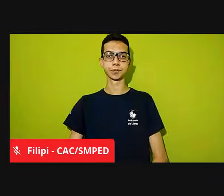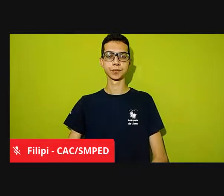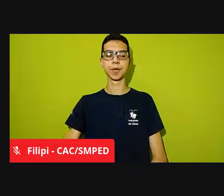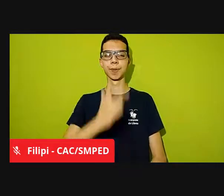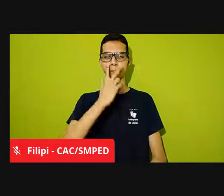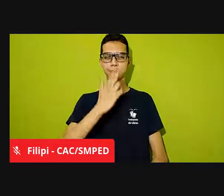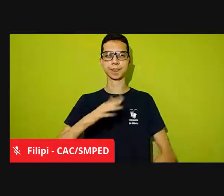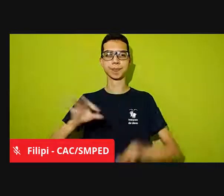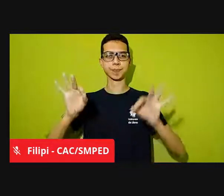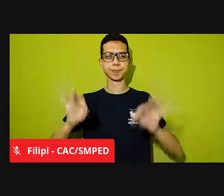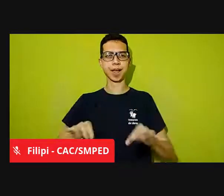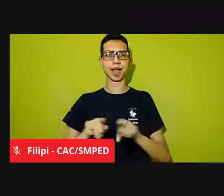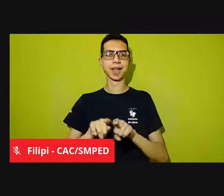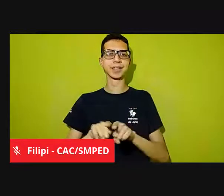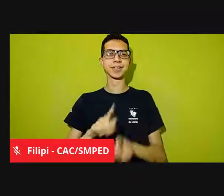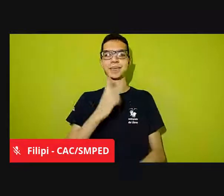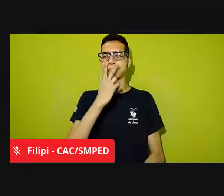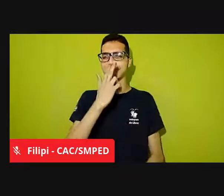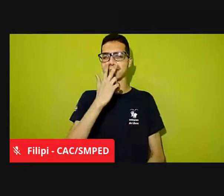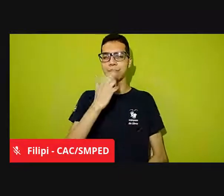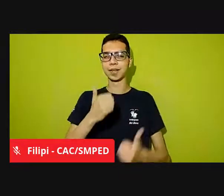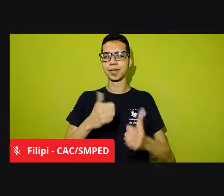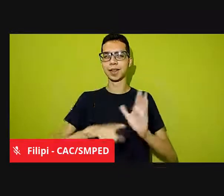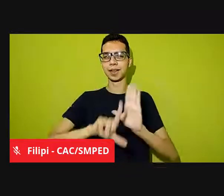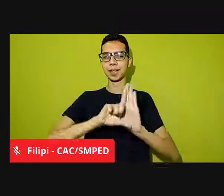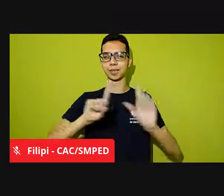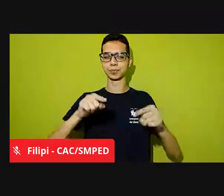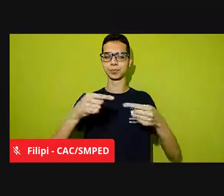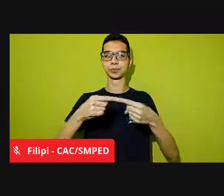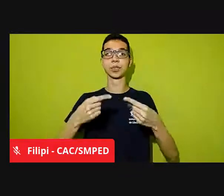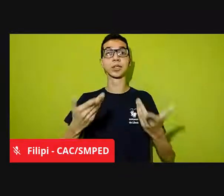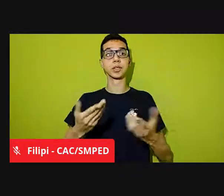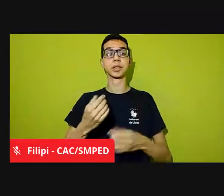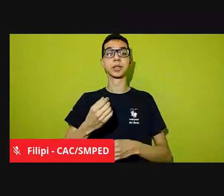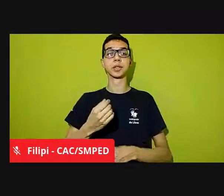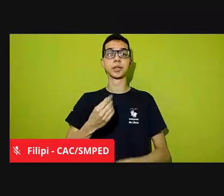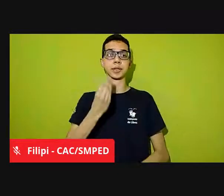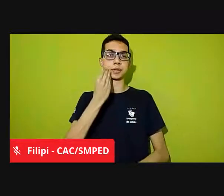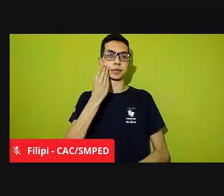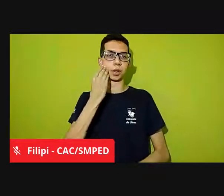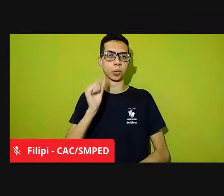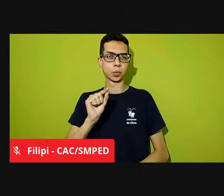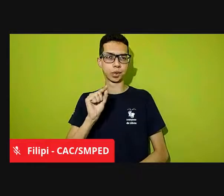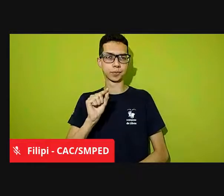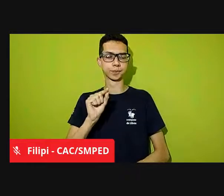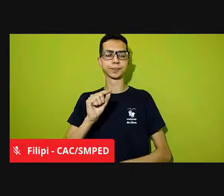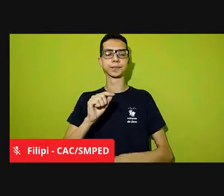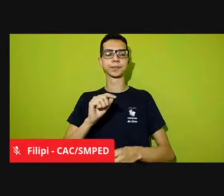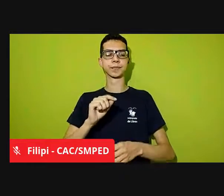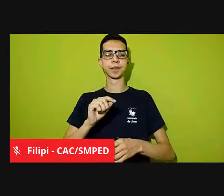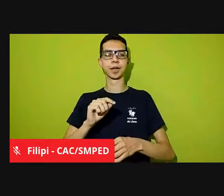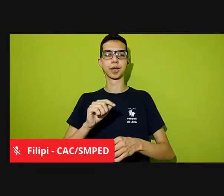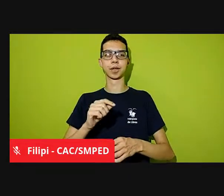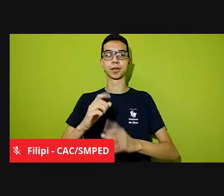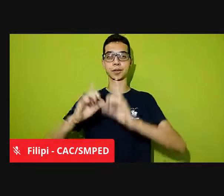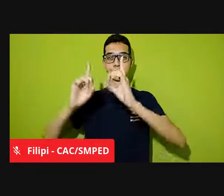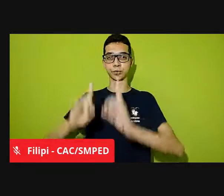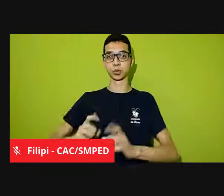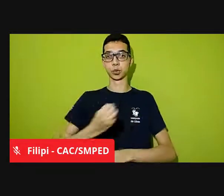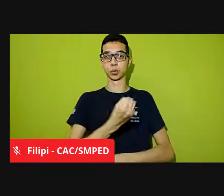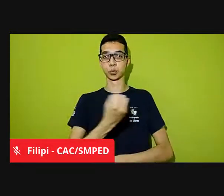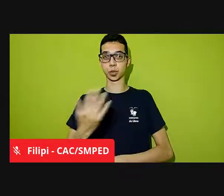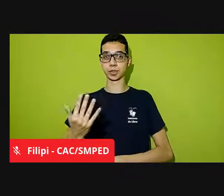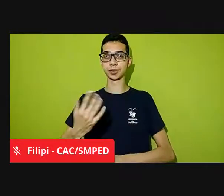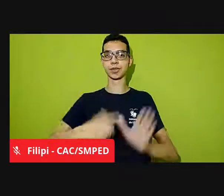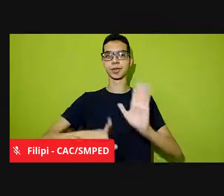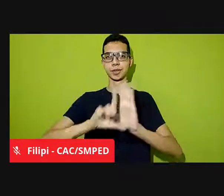corretas, né, legais, elas vão adotar aí a contratação ou a participação de pessoas com deficiência por questões de cotas, porque isso está